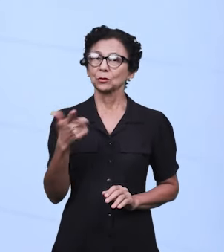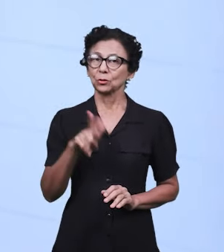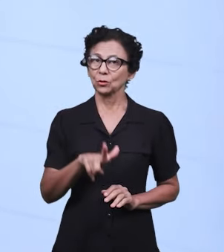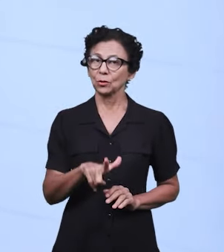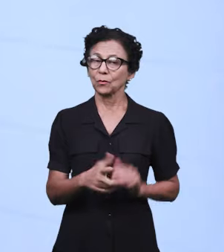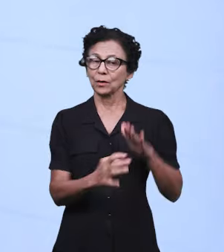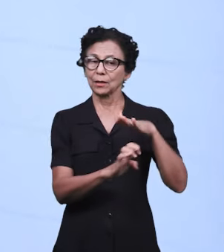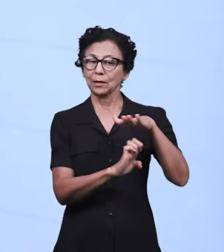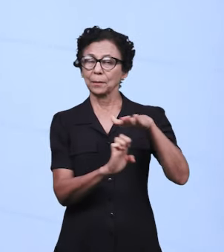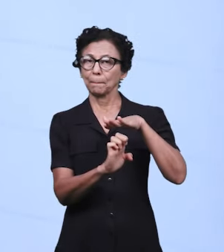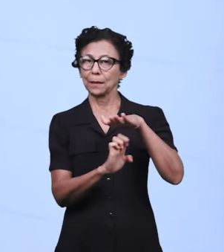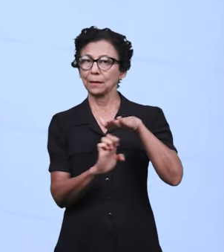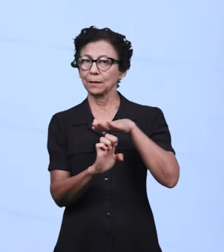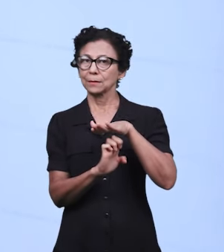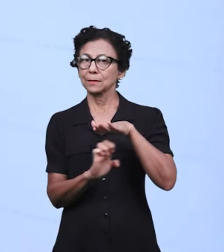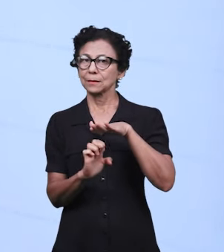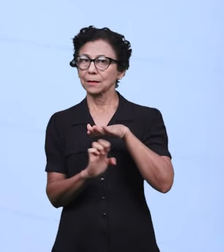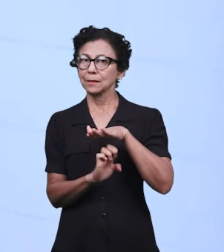elas precisam